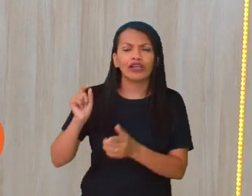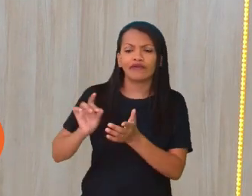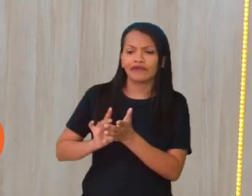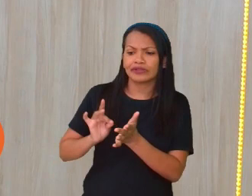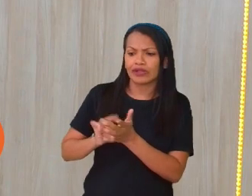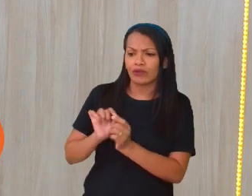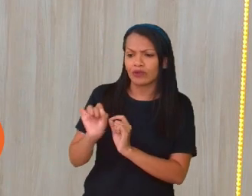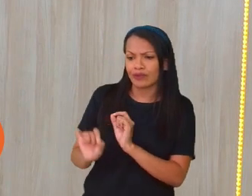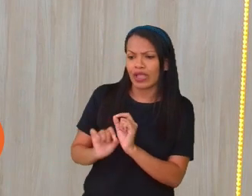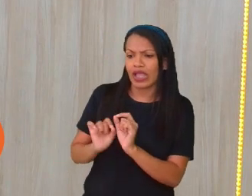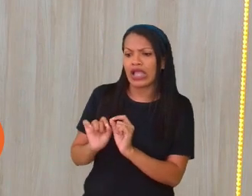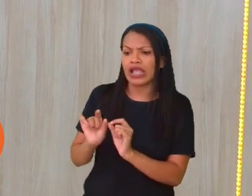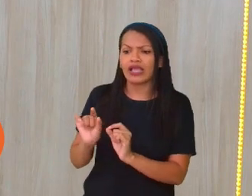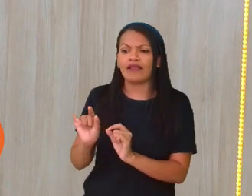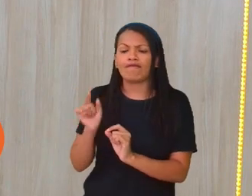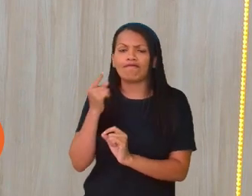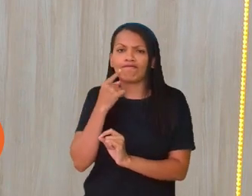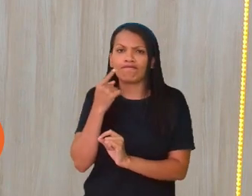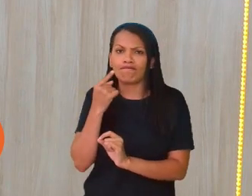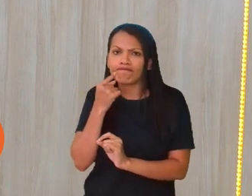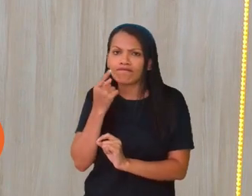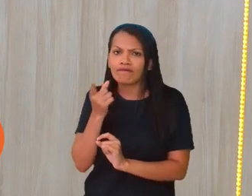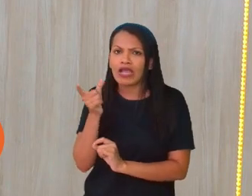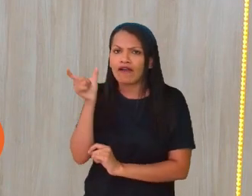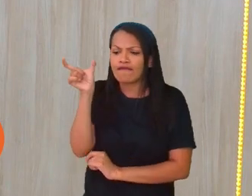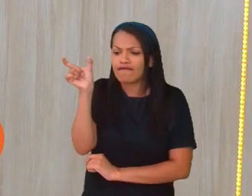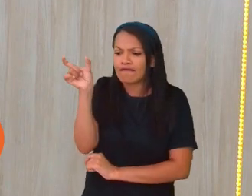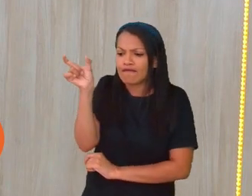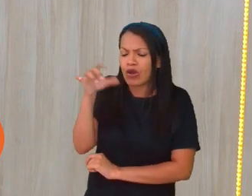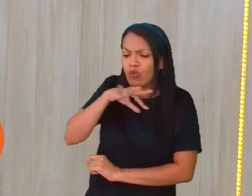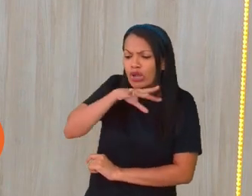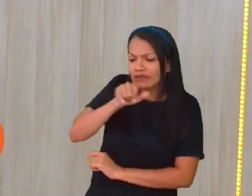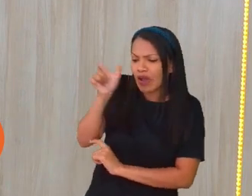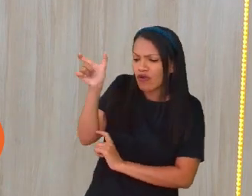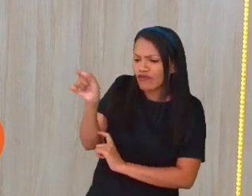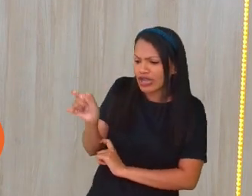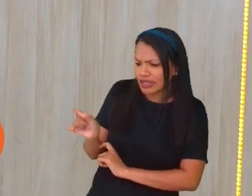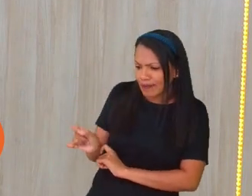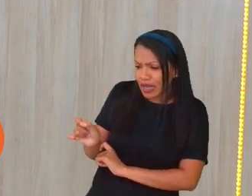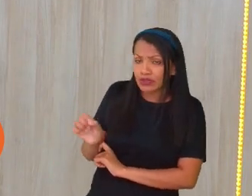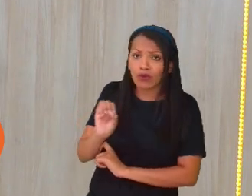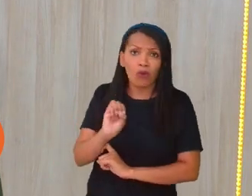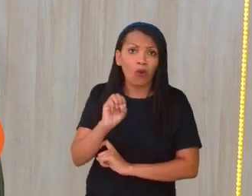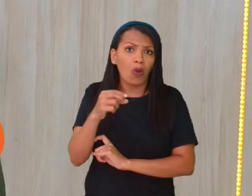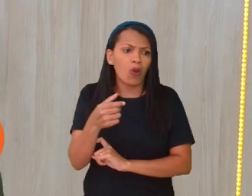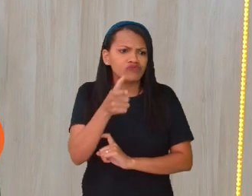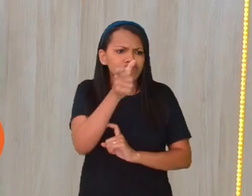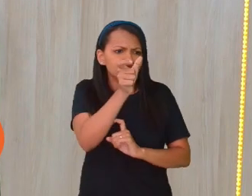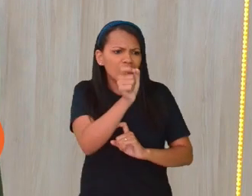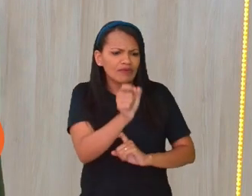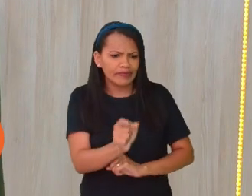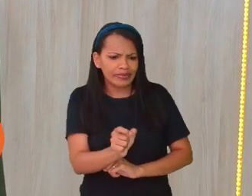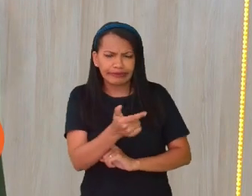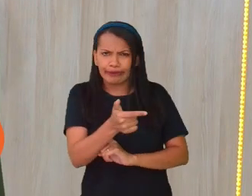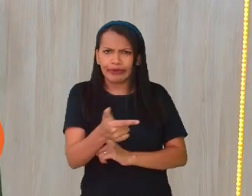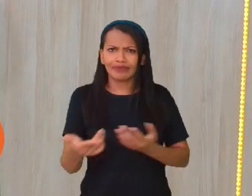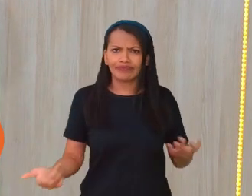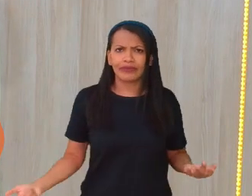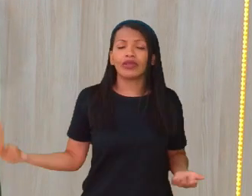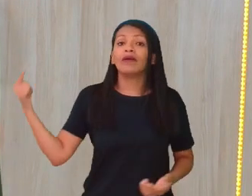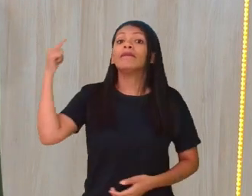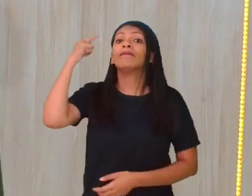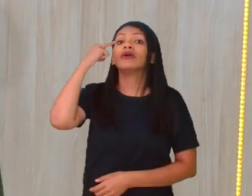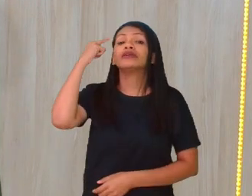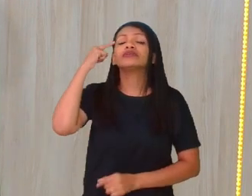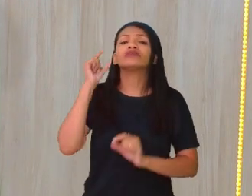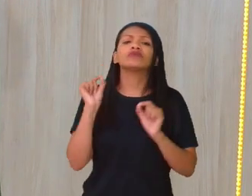vertebrado ou é invertebrado? E por que que a gente classifica assim? Olha só, vão pensando aí no que foi que a gente